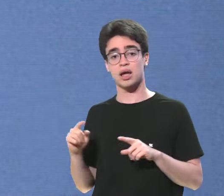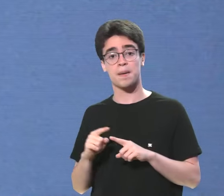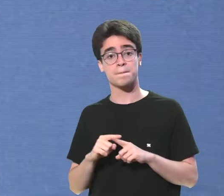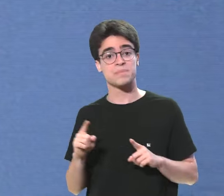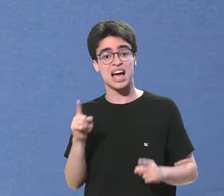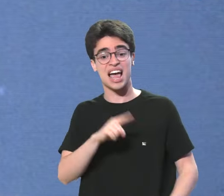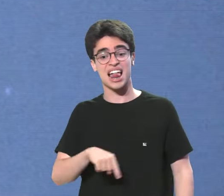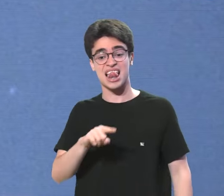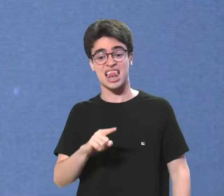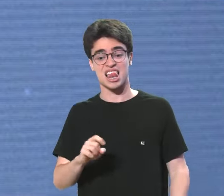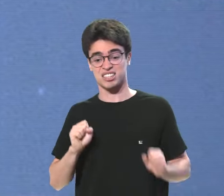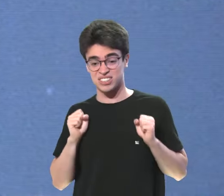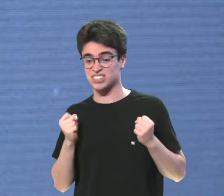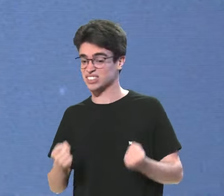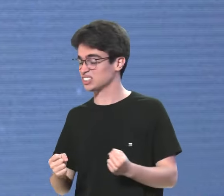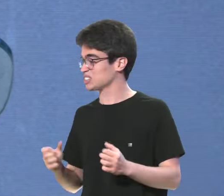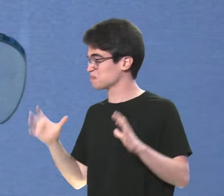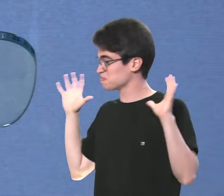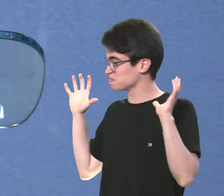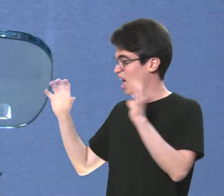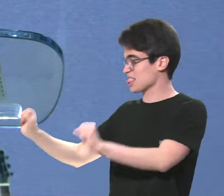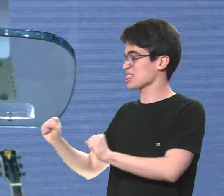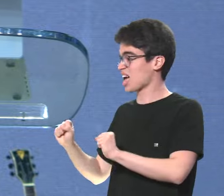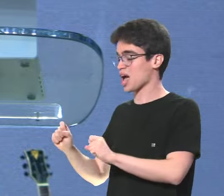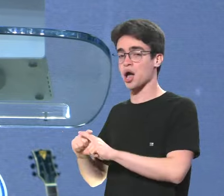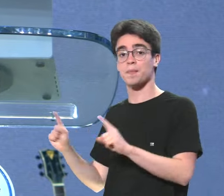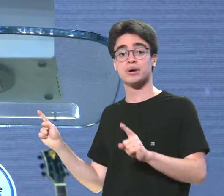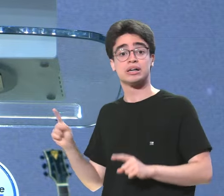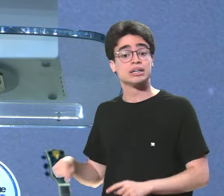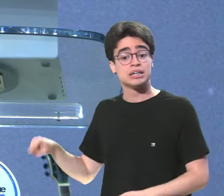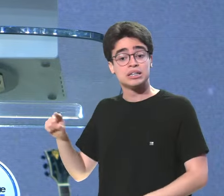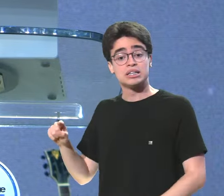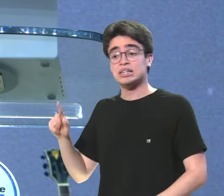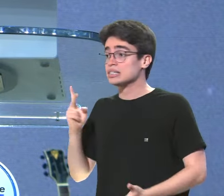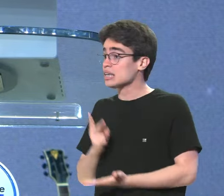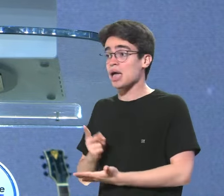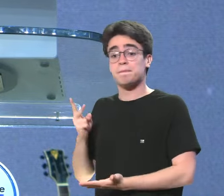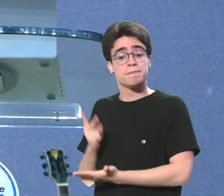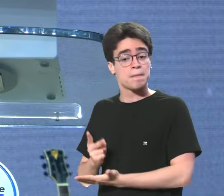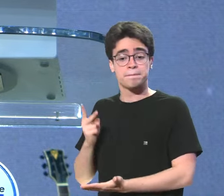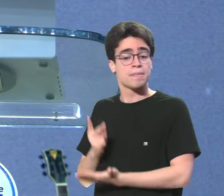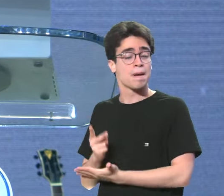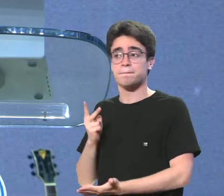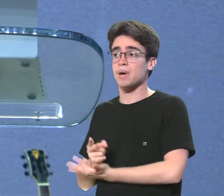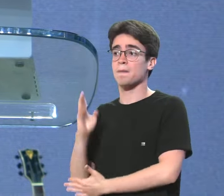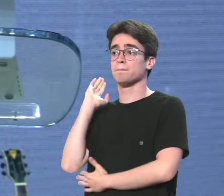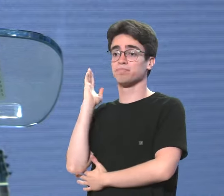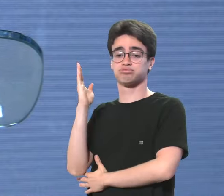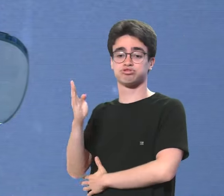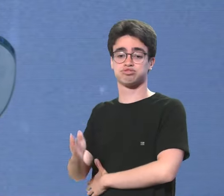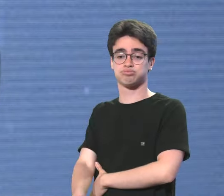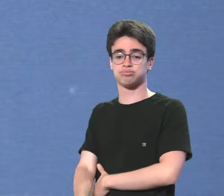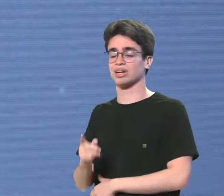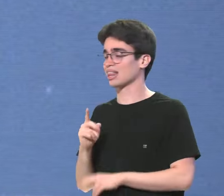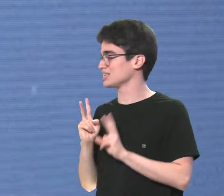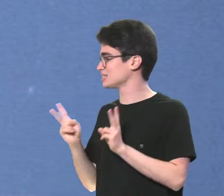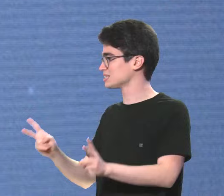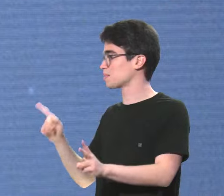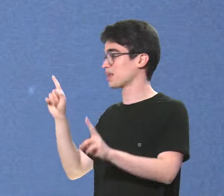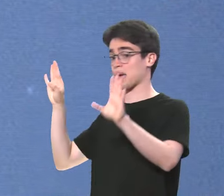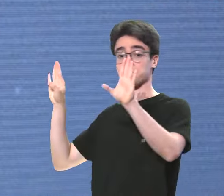tão determinados tão determinados que eles ficavam dia e noite na porta nos portões da cidade